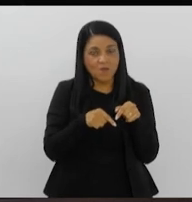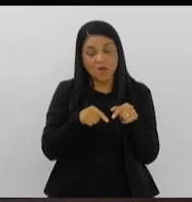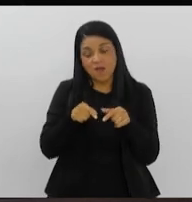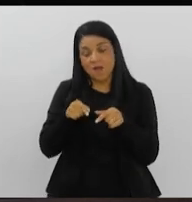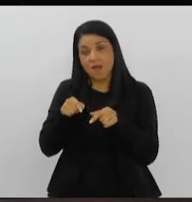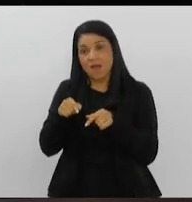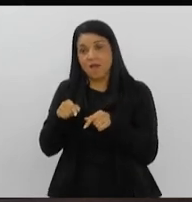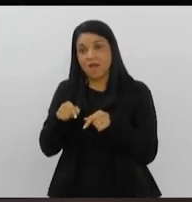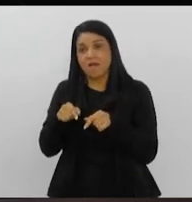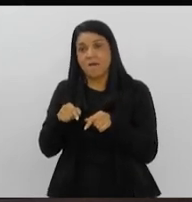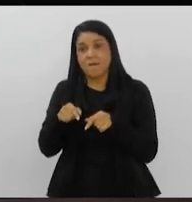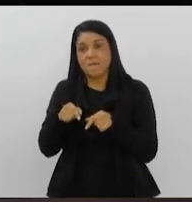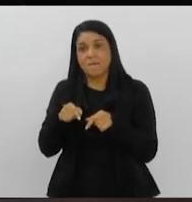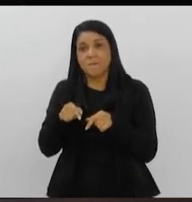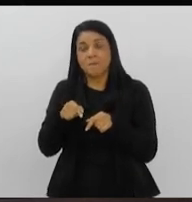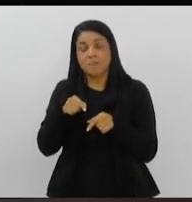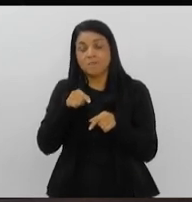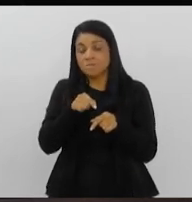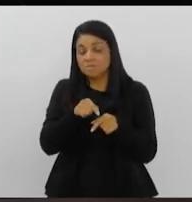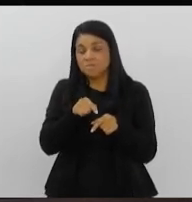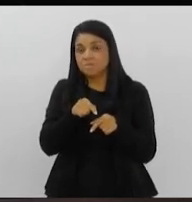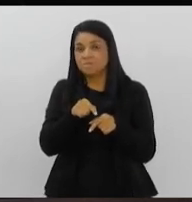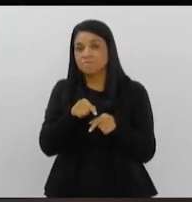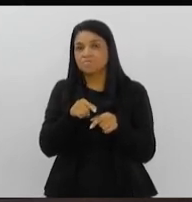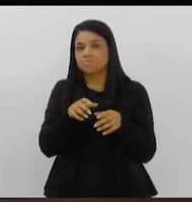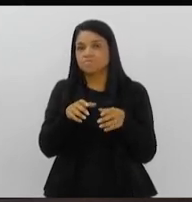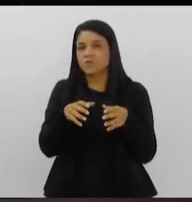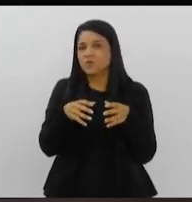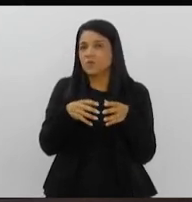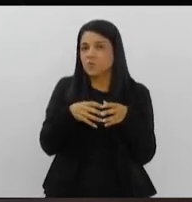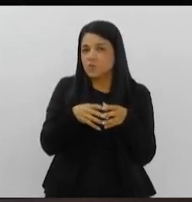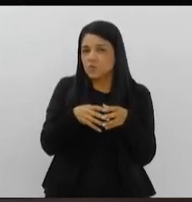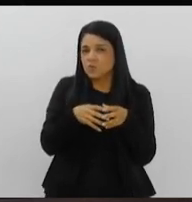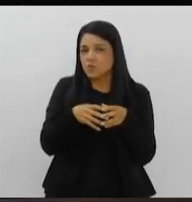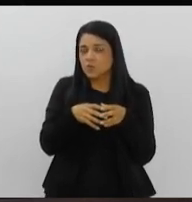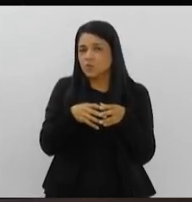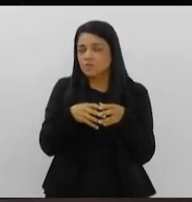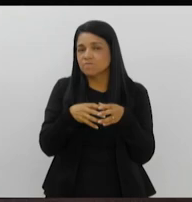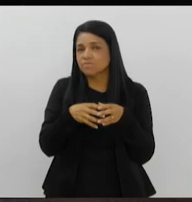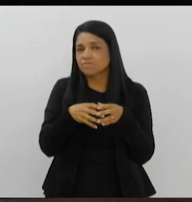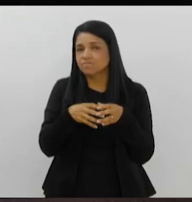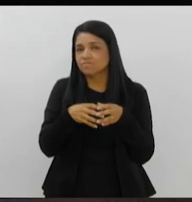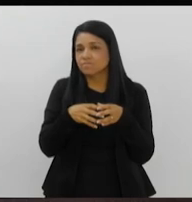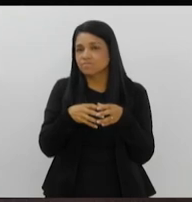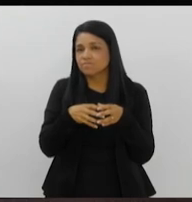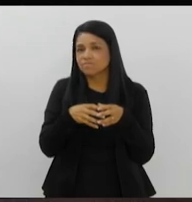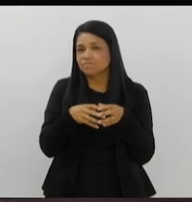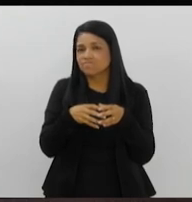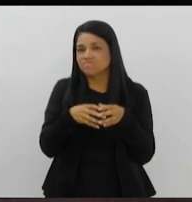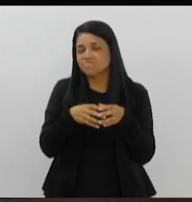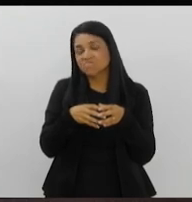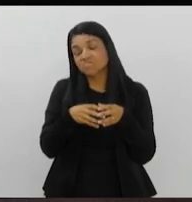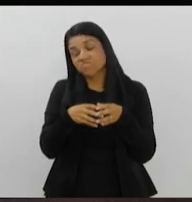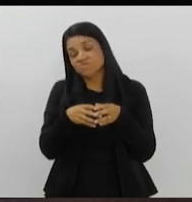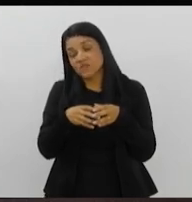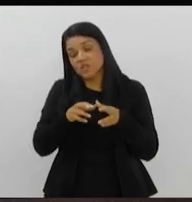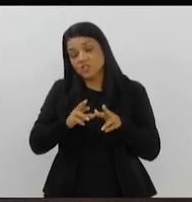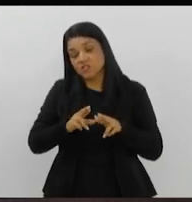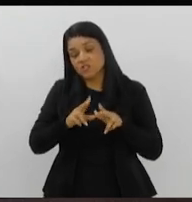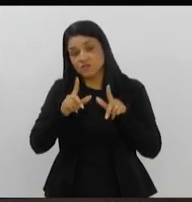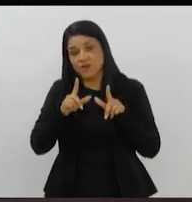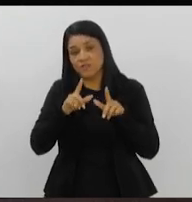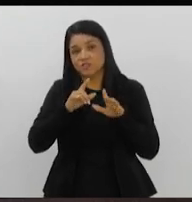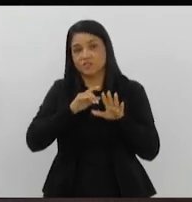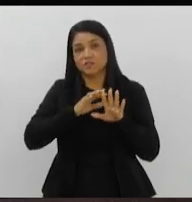aqueles que têm uma prática XYZ de acordo com uma lógica e outros